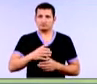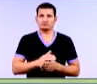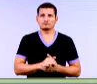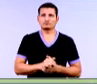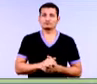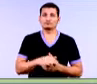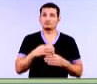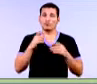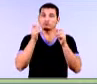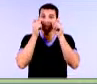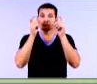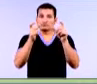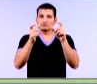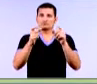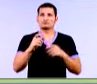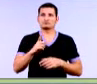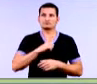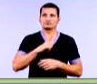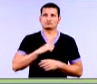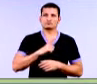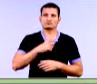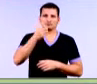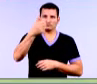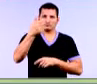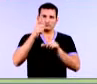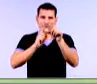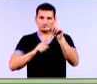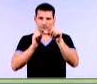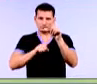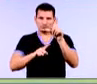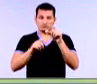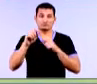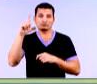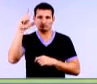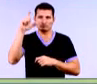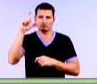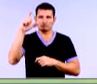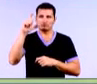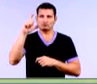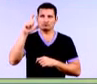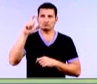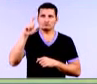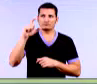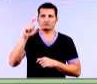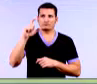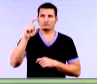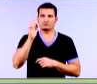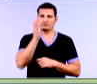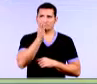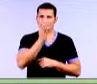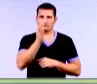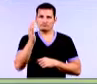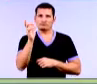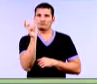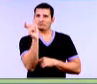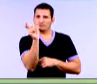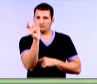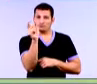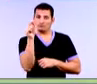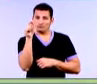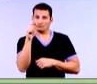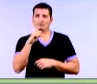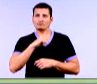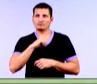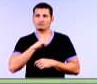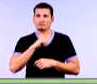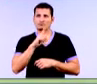Eu tenho a primeira letra maiúscula e todas as palavras que compõem aquele nome, olha aqui,